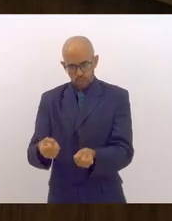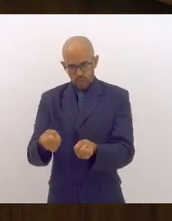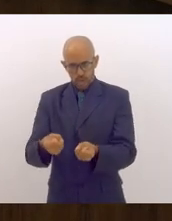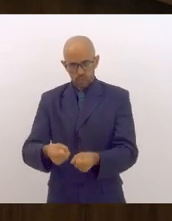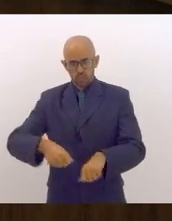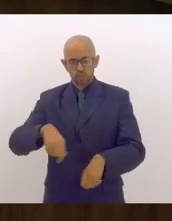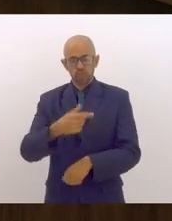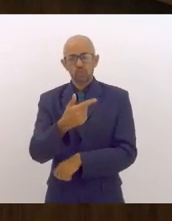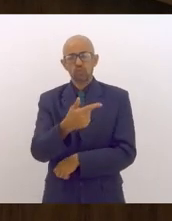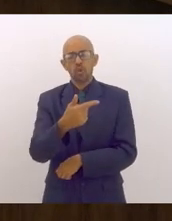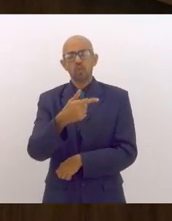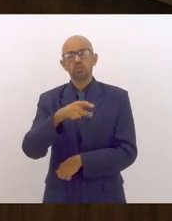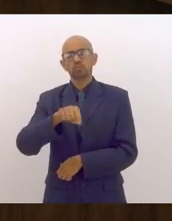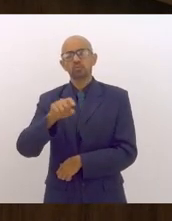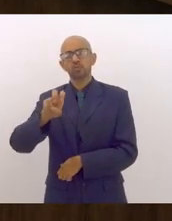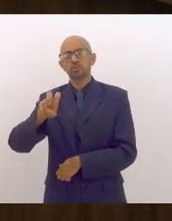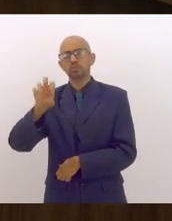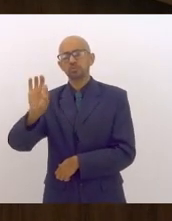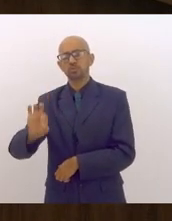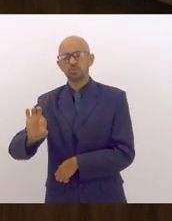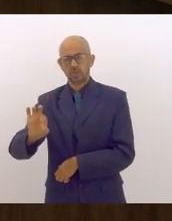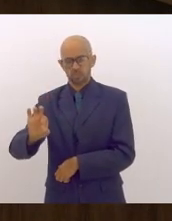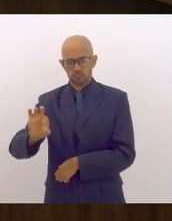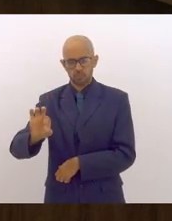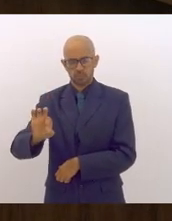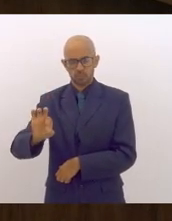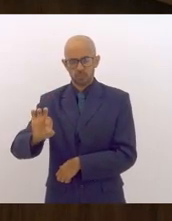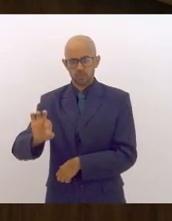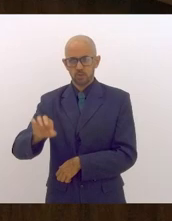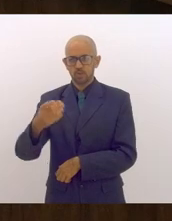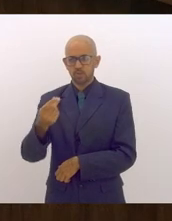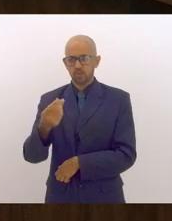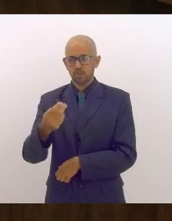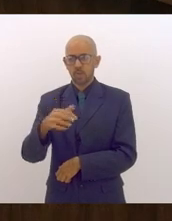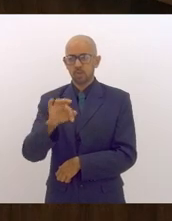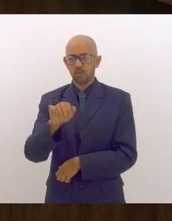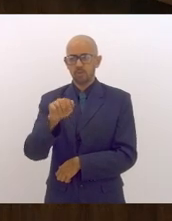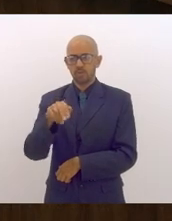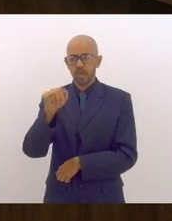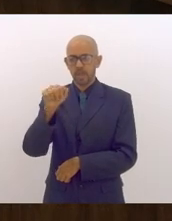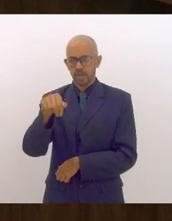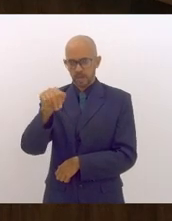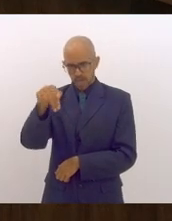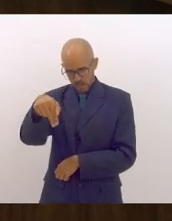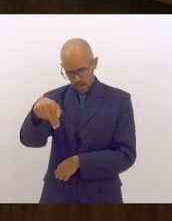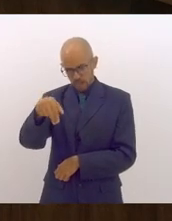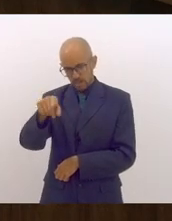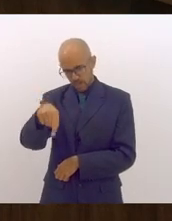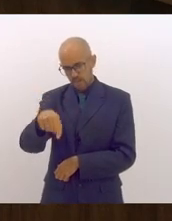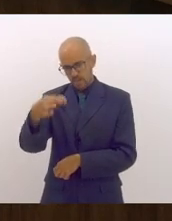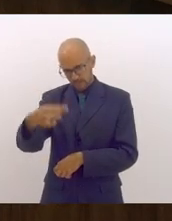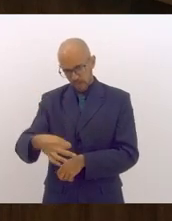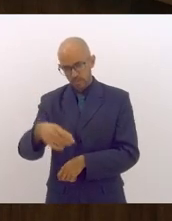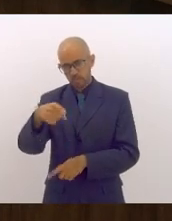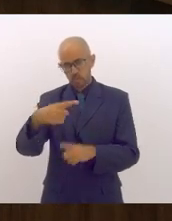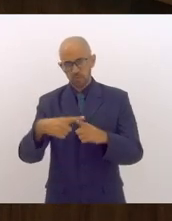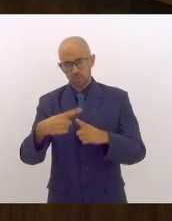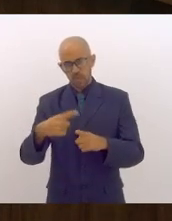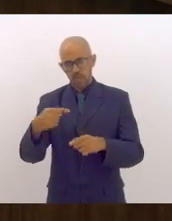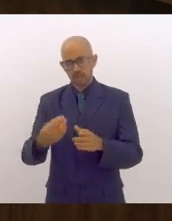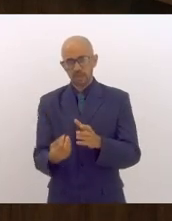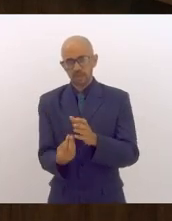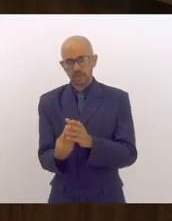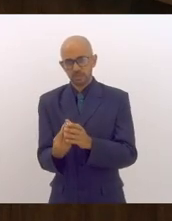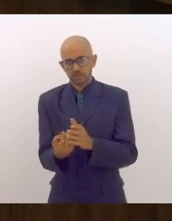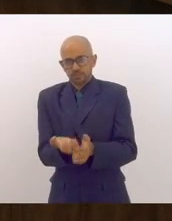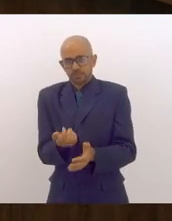de 2,5%, 2,5% dos recursos do FECAM, que tem tudo a ver, porque a agroecologia e a produção de orgânicos